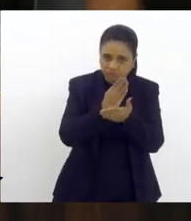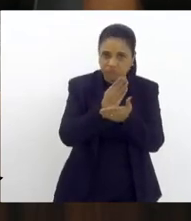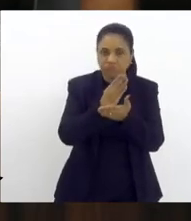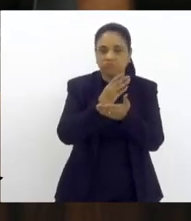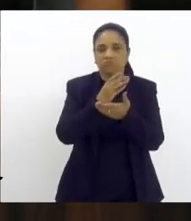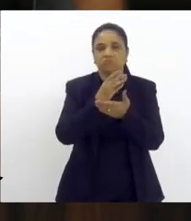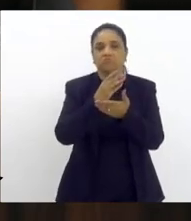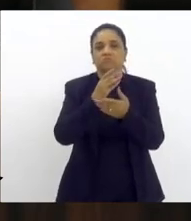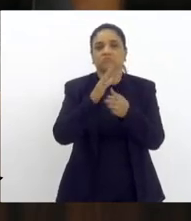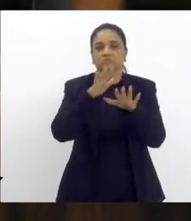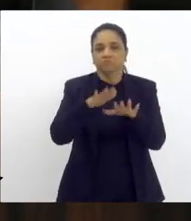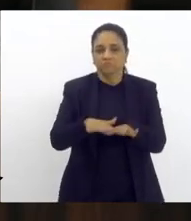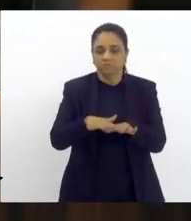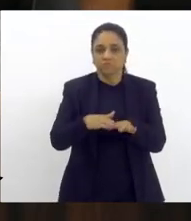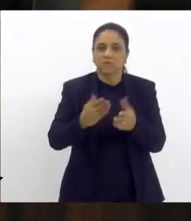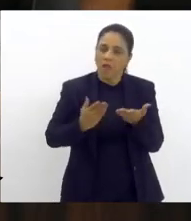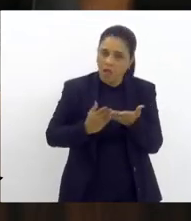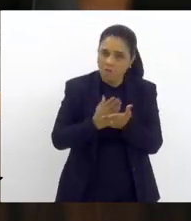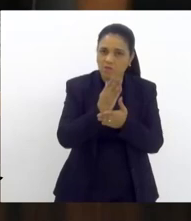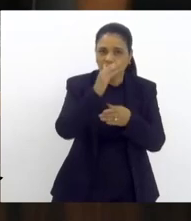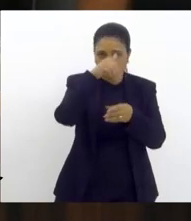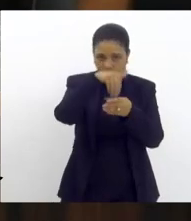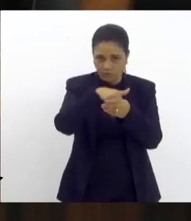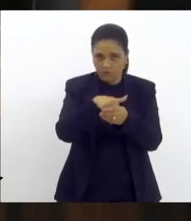Como estão aprovado